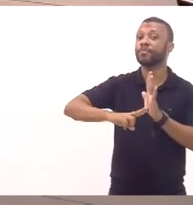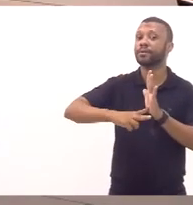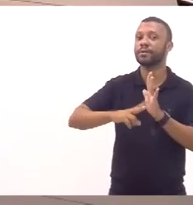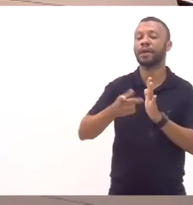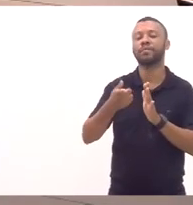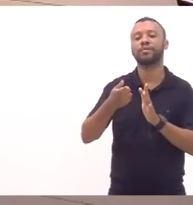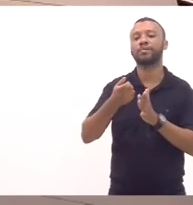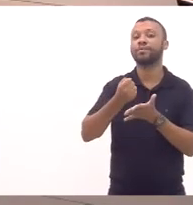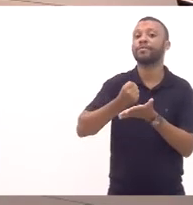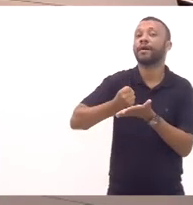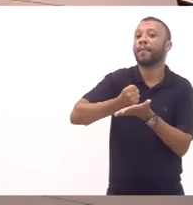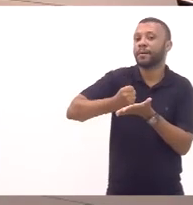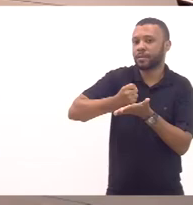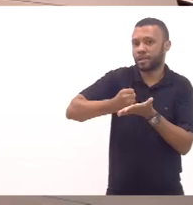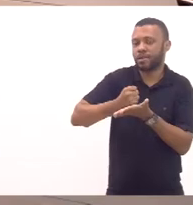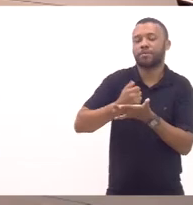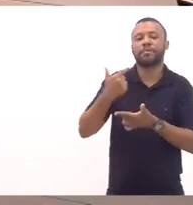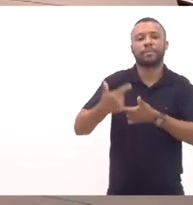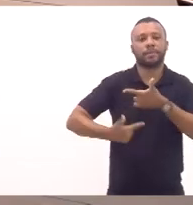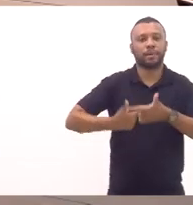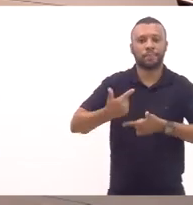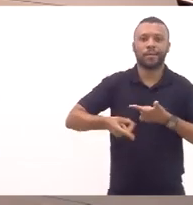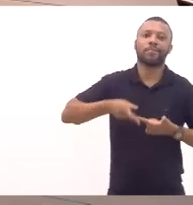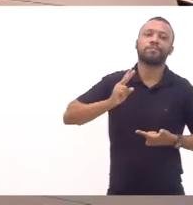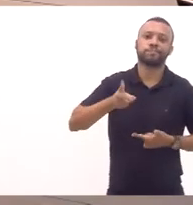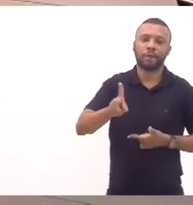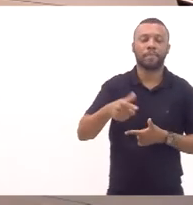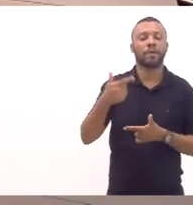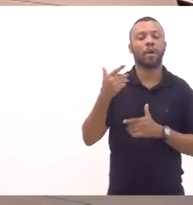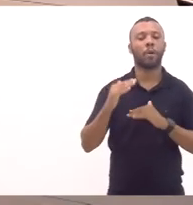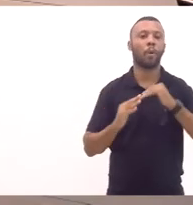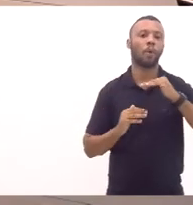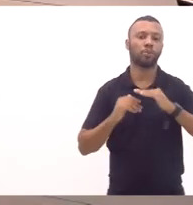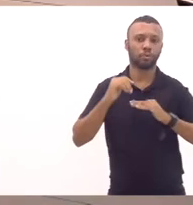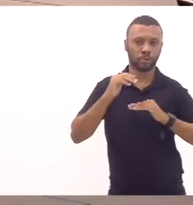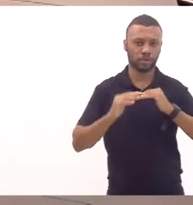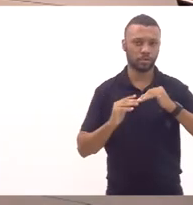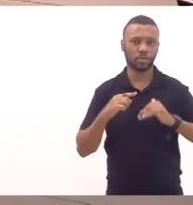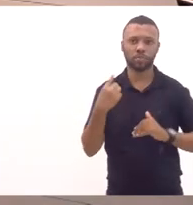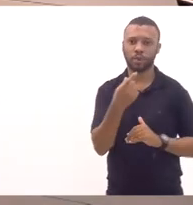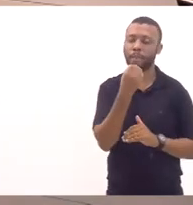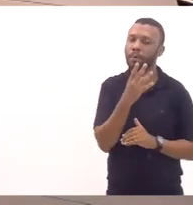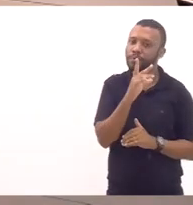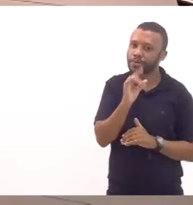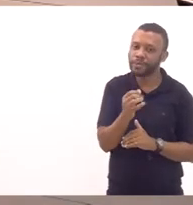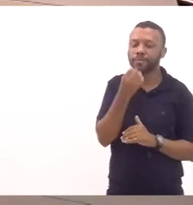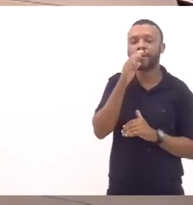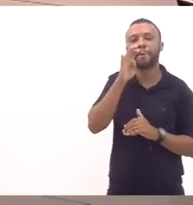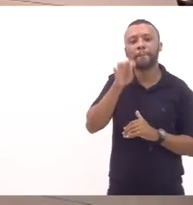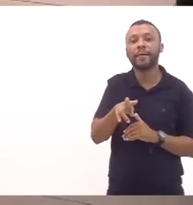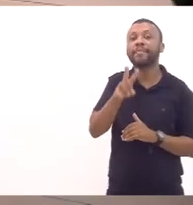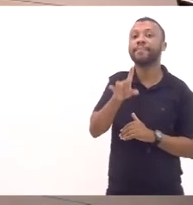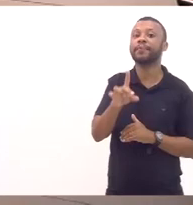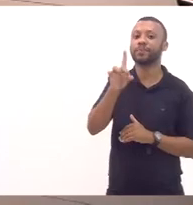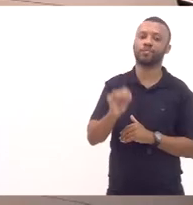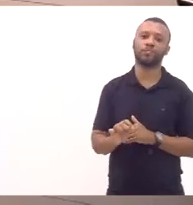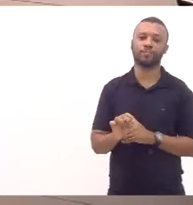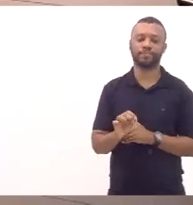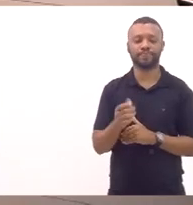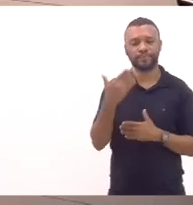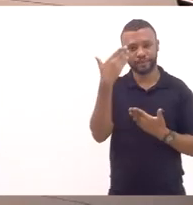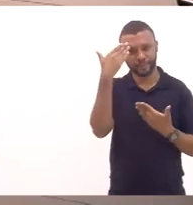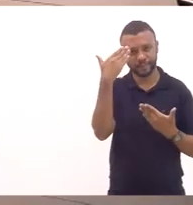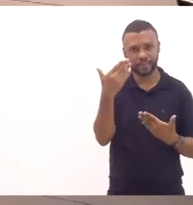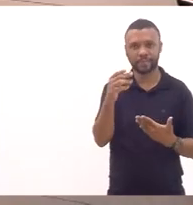muito atuante, sempre presente, construindo com a gente. Bom dia, seja muito bem-vindo. Obrigada, Wagner, mais uma vez pela